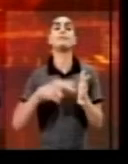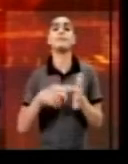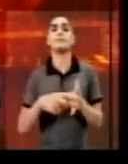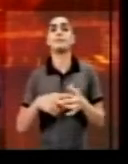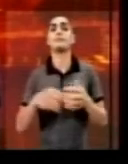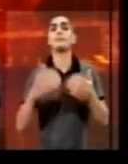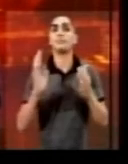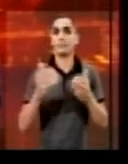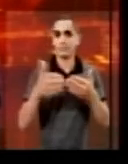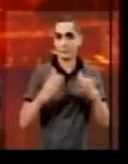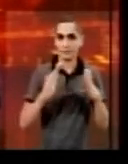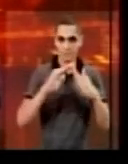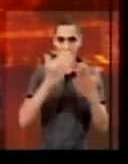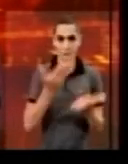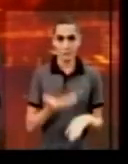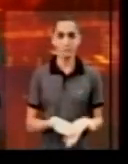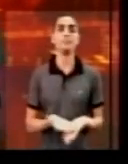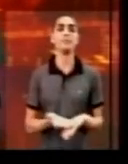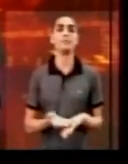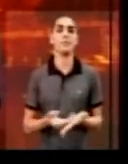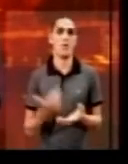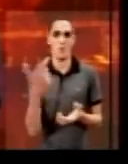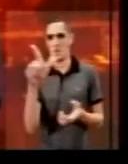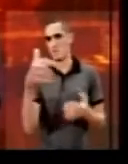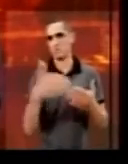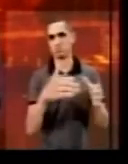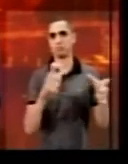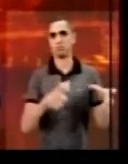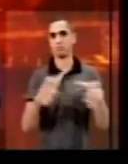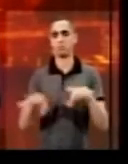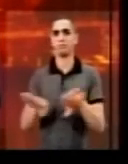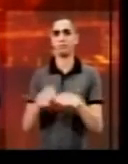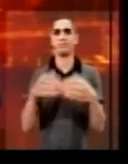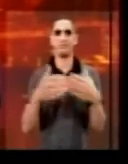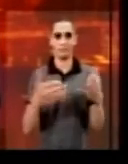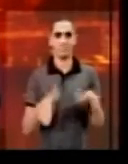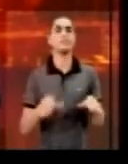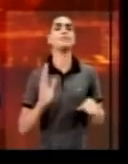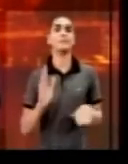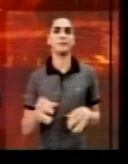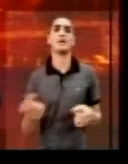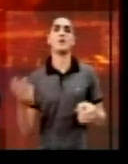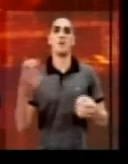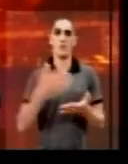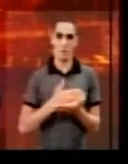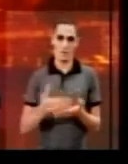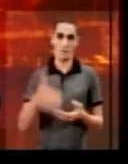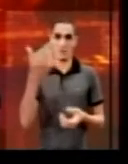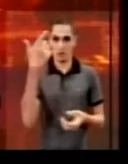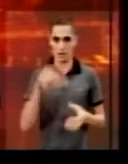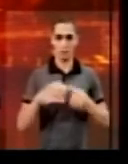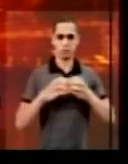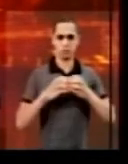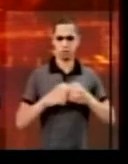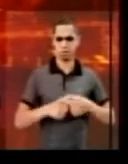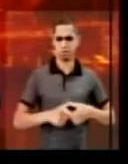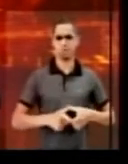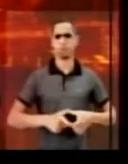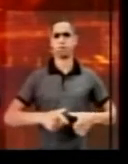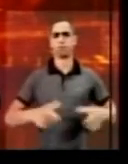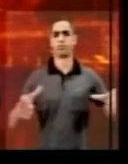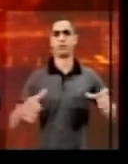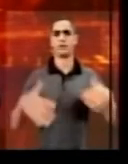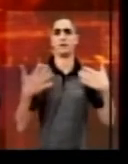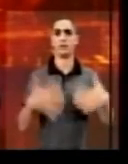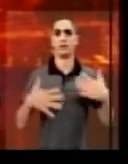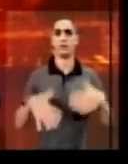escolas, liberaram outras coisas e começaram a ter segunda onda. Para você ter uma ideia, Portugal está com